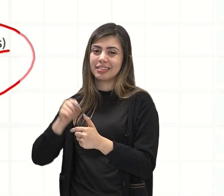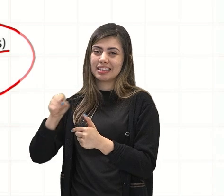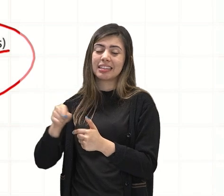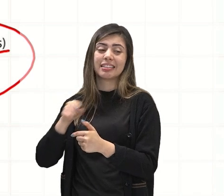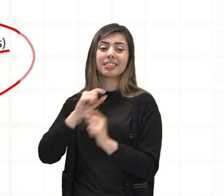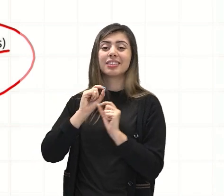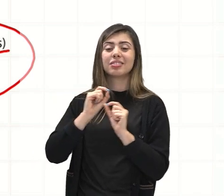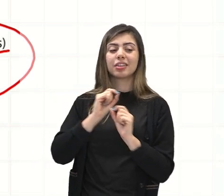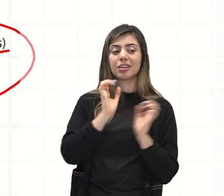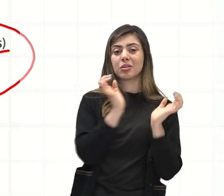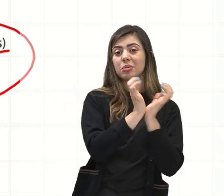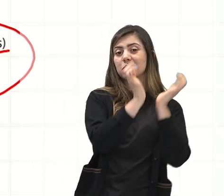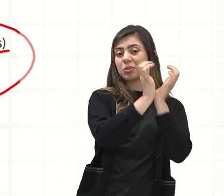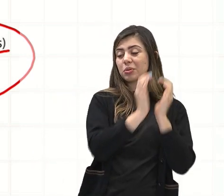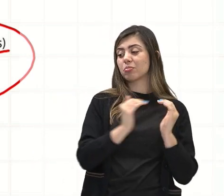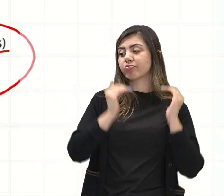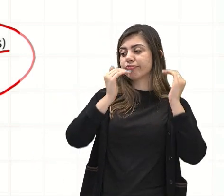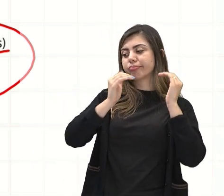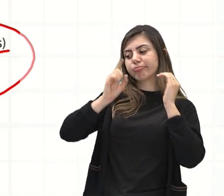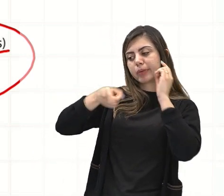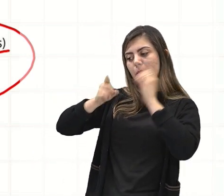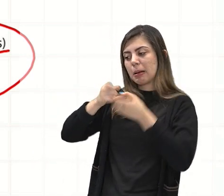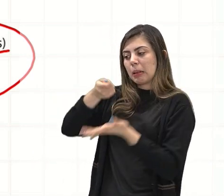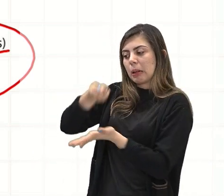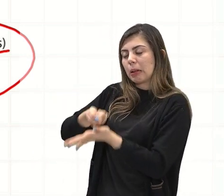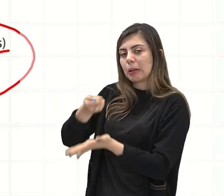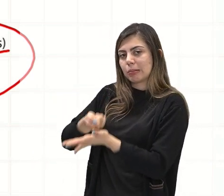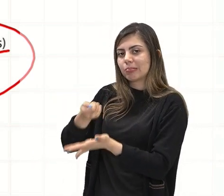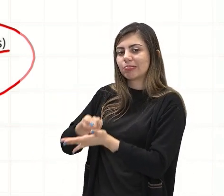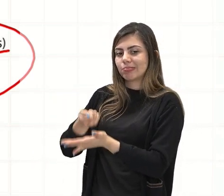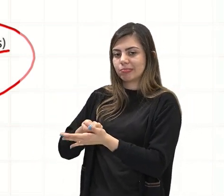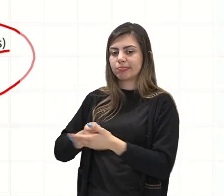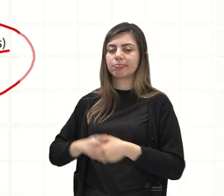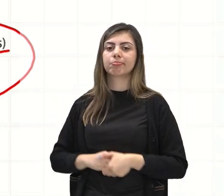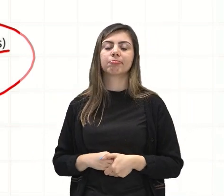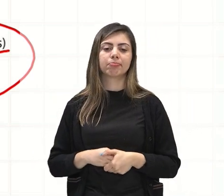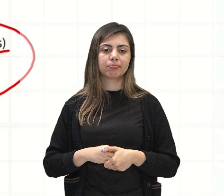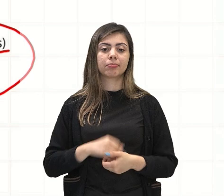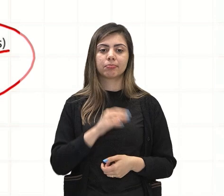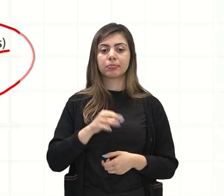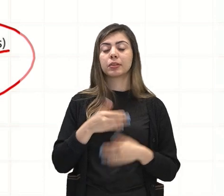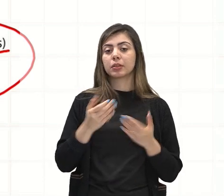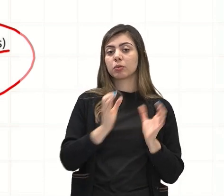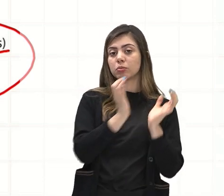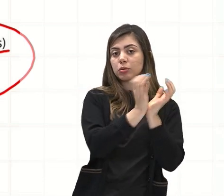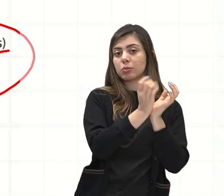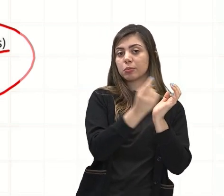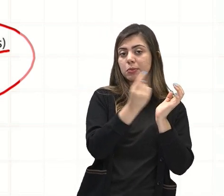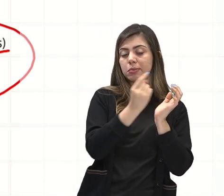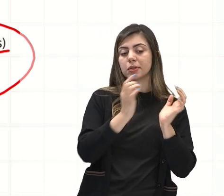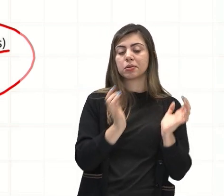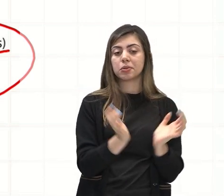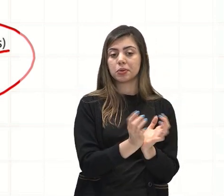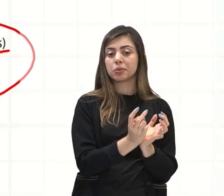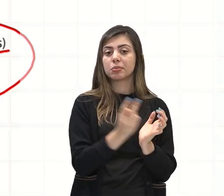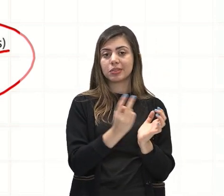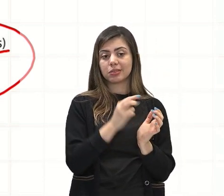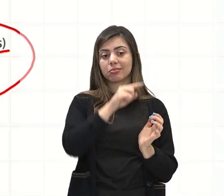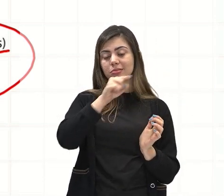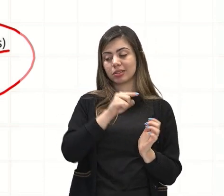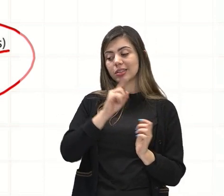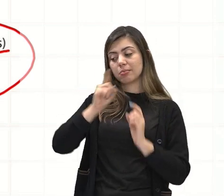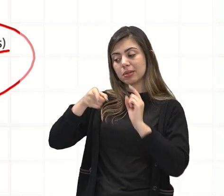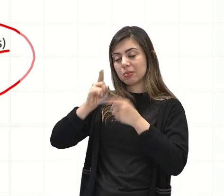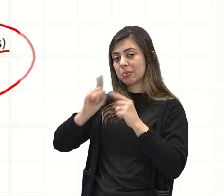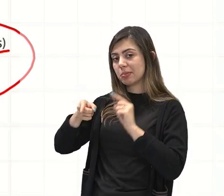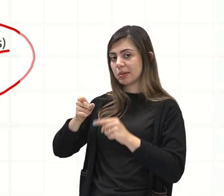pelas classes superiores, chamadas de superiores, tanto o primeiro quanto o segundo